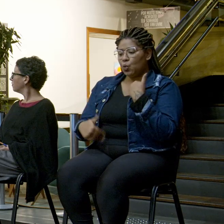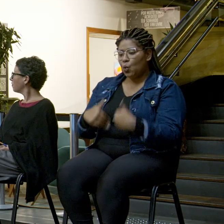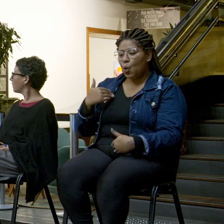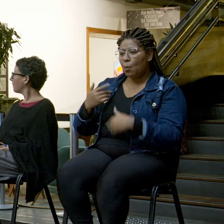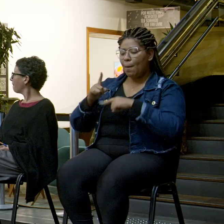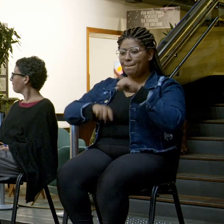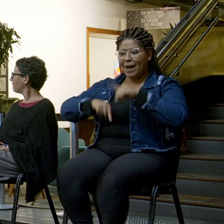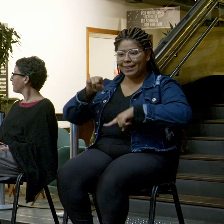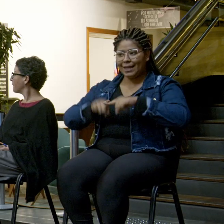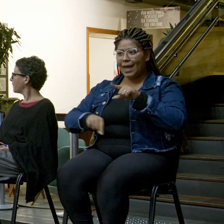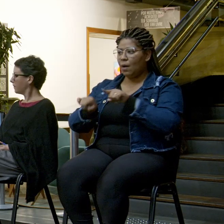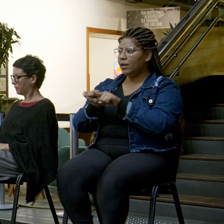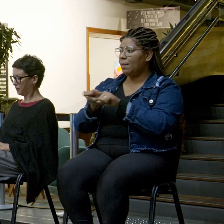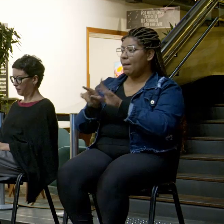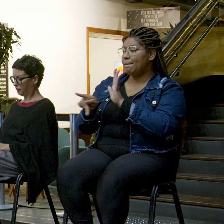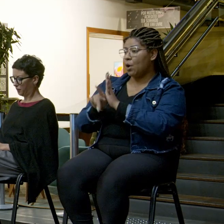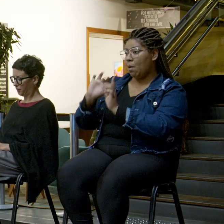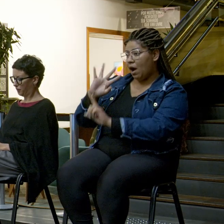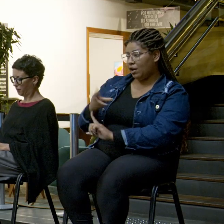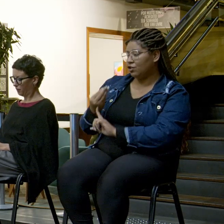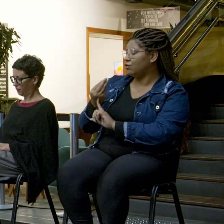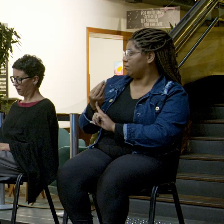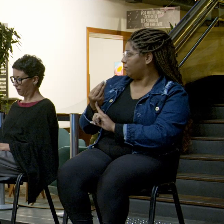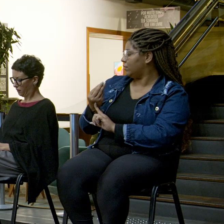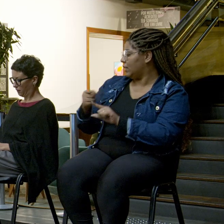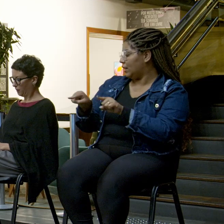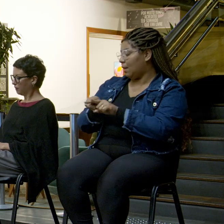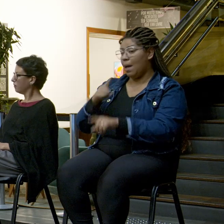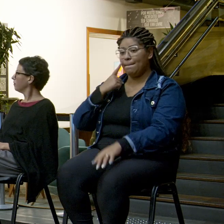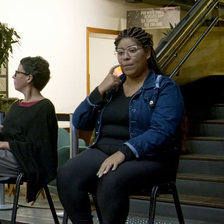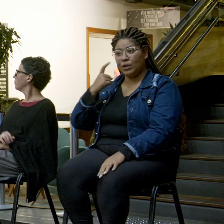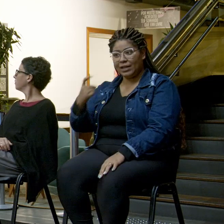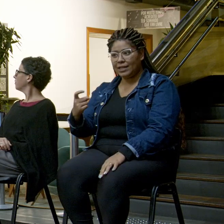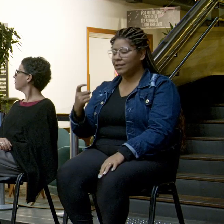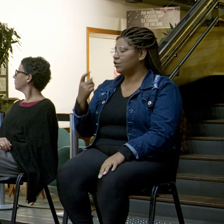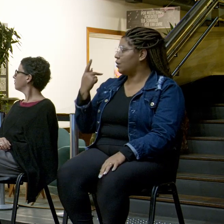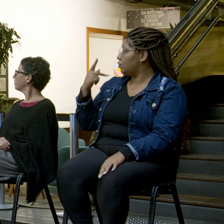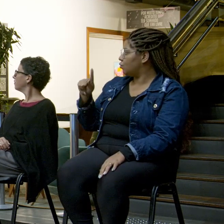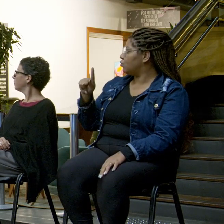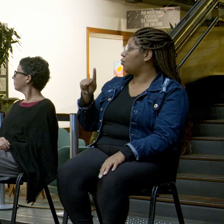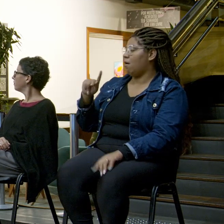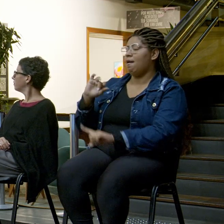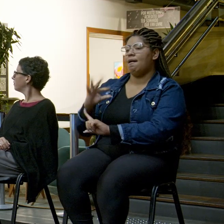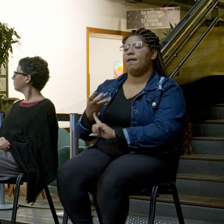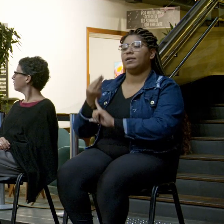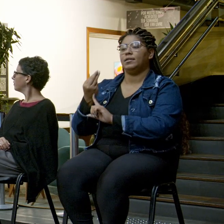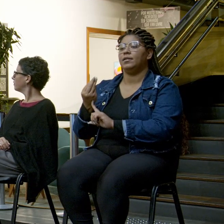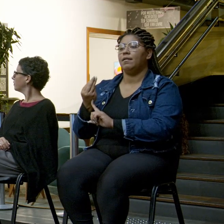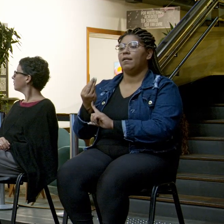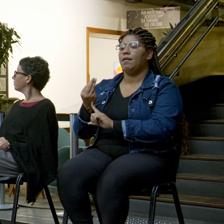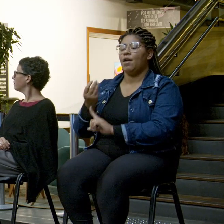material e do corpo do objeto artístico, que eu acho que é muito interessante na obra dela. E é impossível, eu acho,